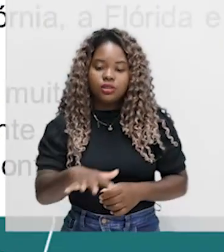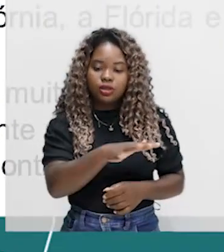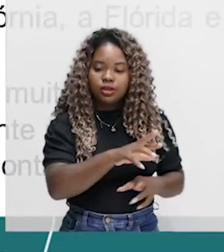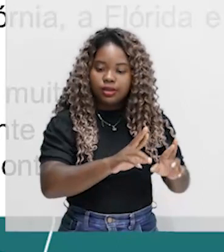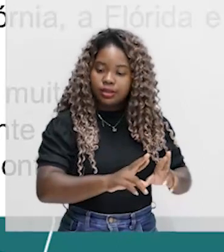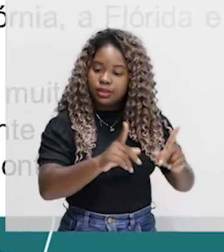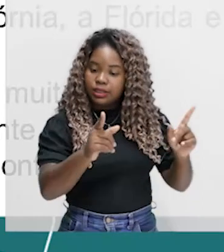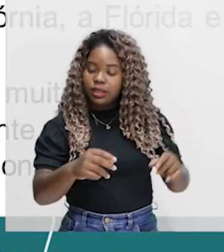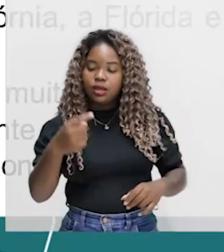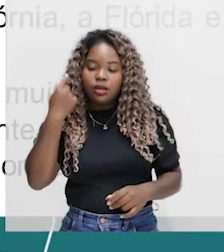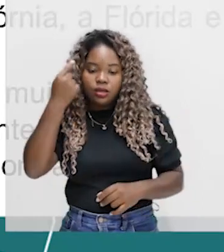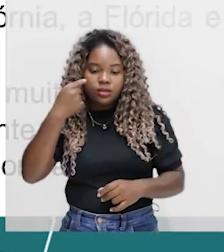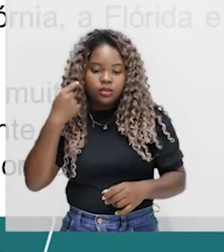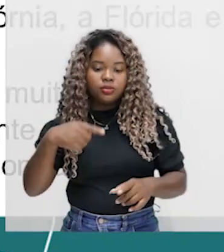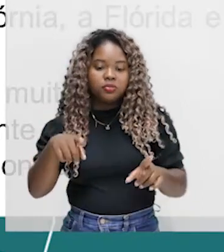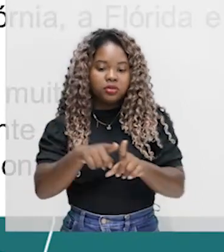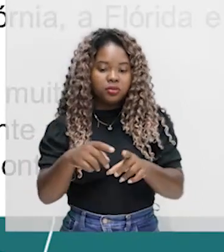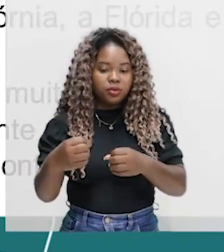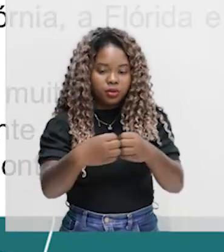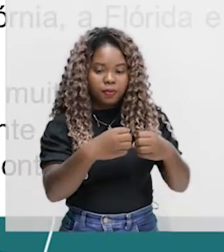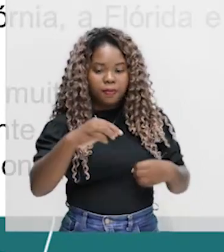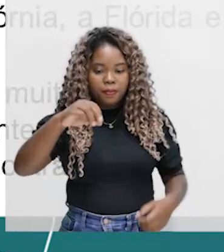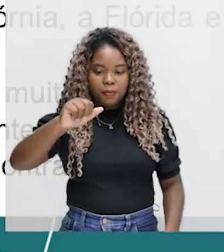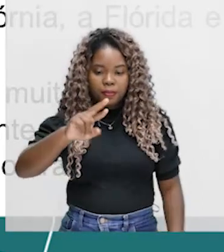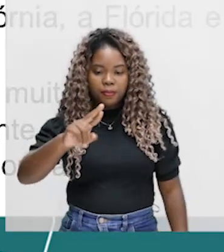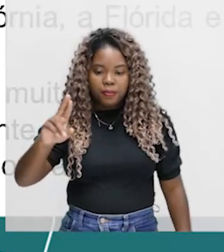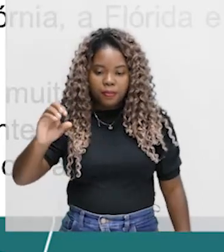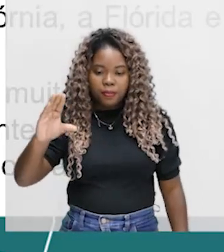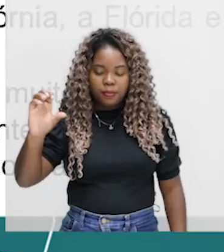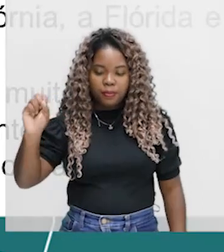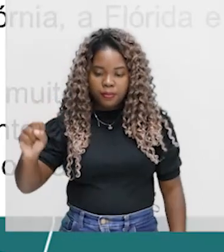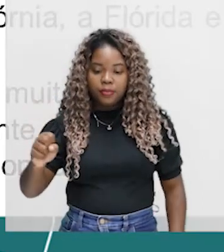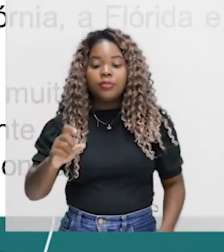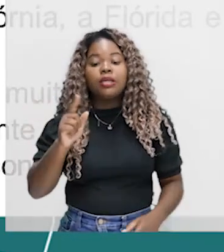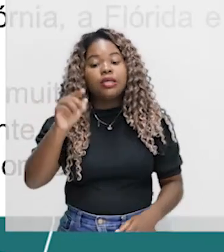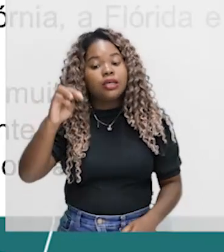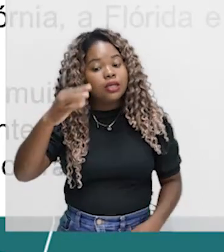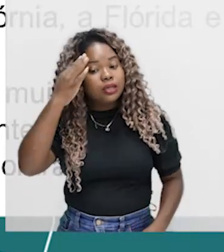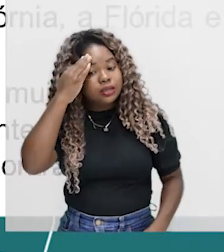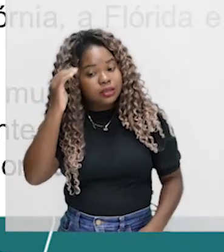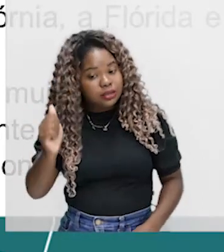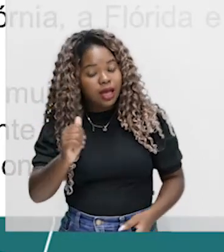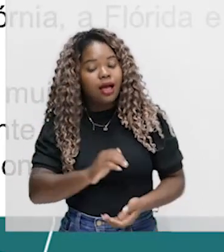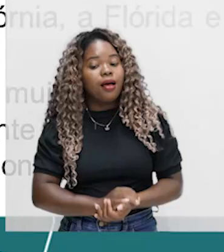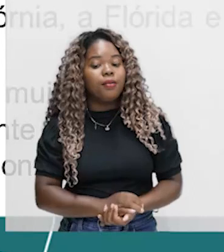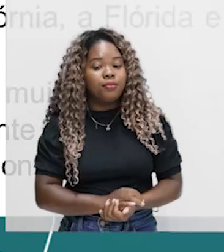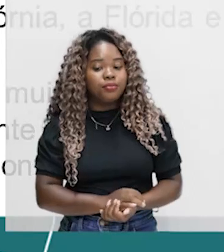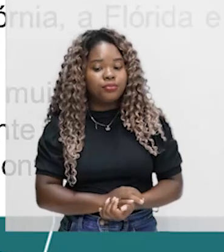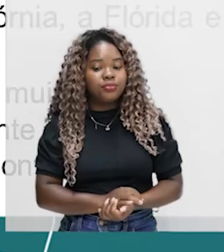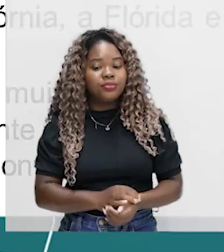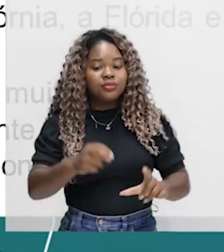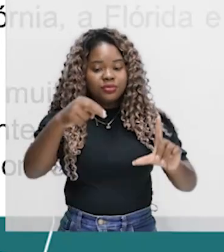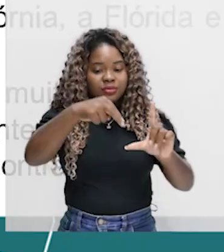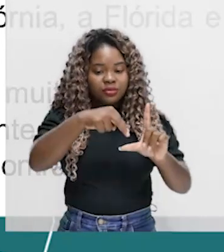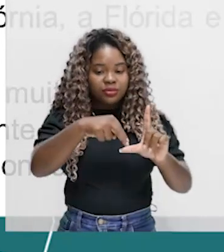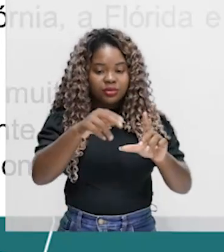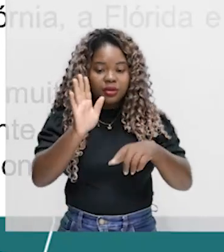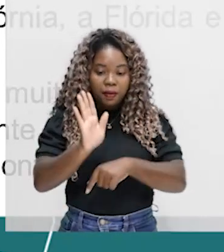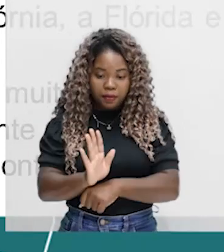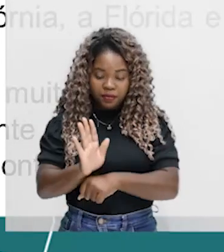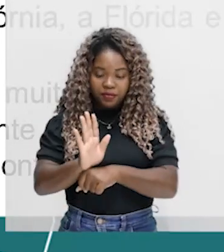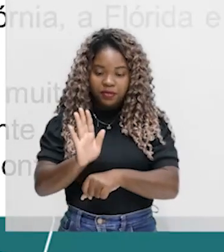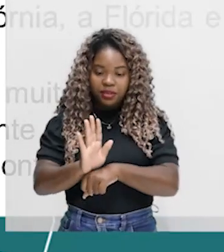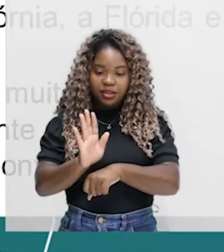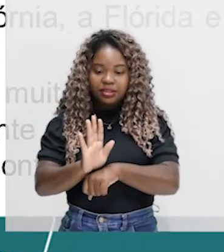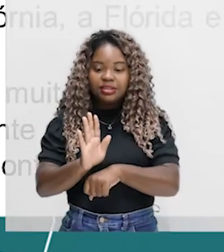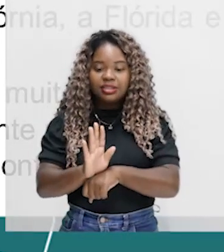diferentes, a Espanha fica muito próxima do Marrocos. E quem acompanha a sessão da tarde, a novela da tarde, né, do Vale a Pena